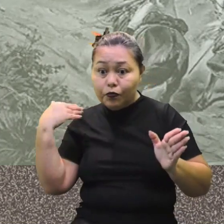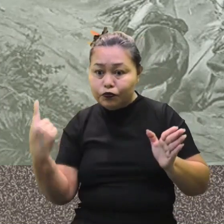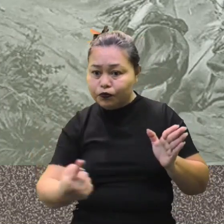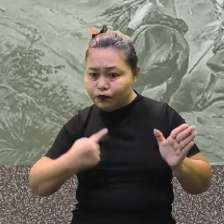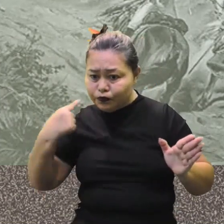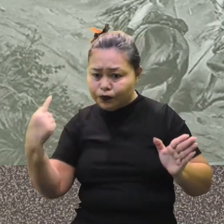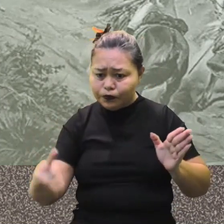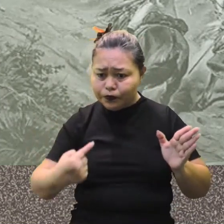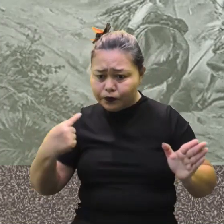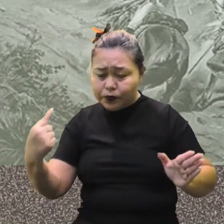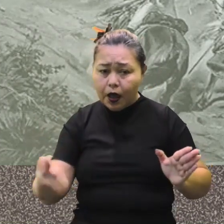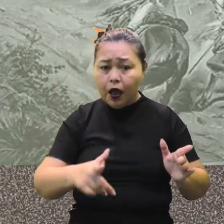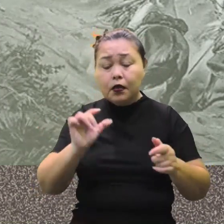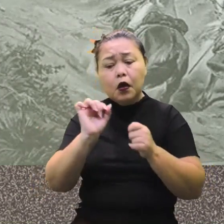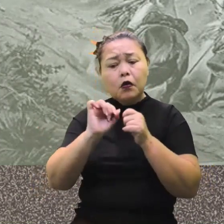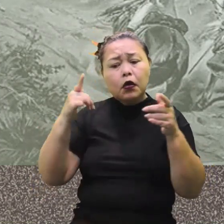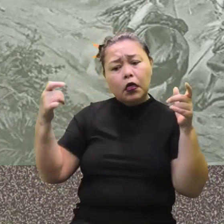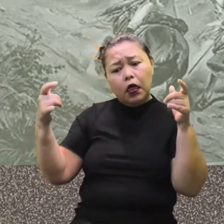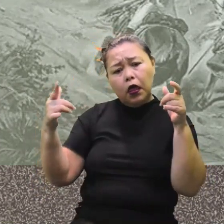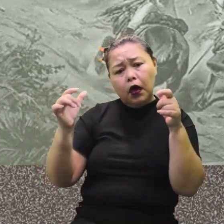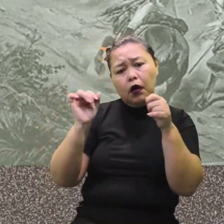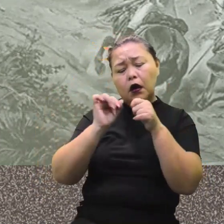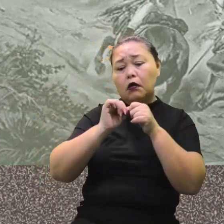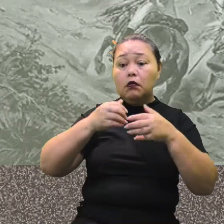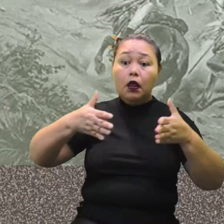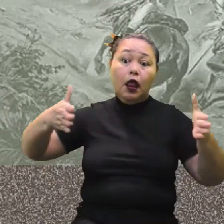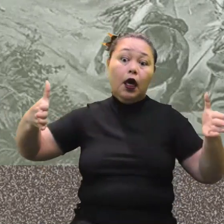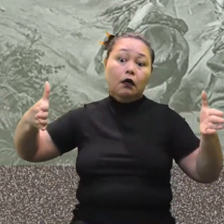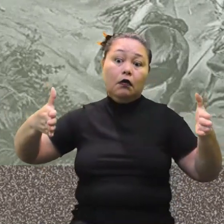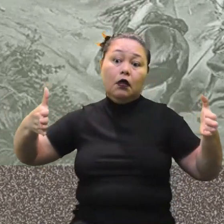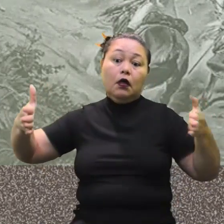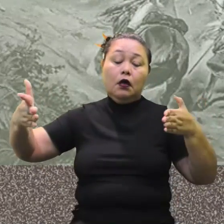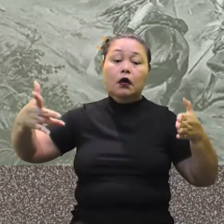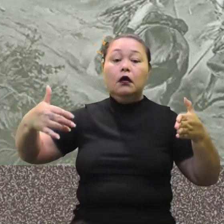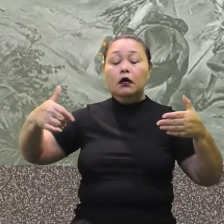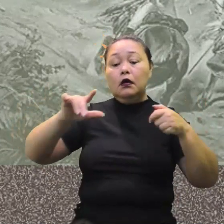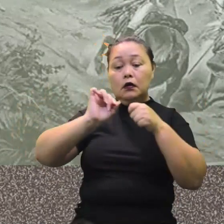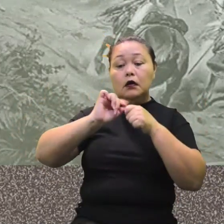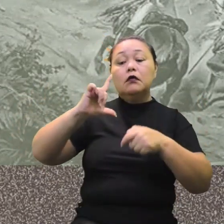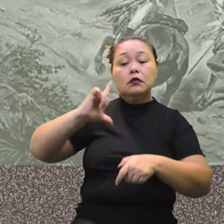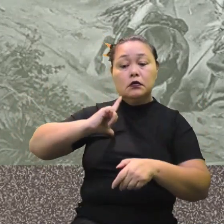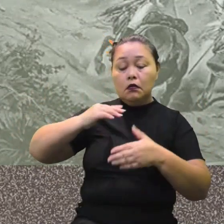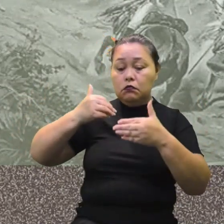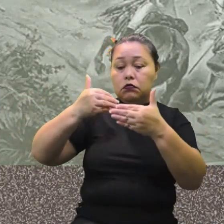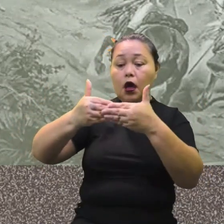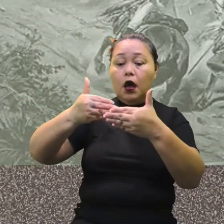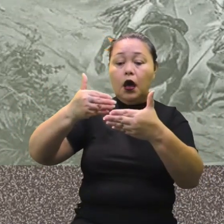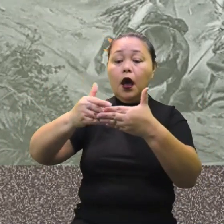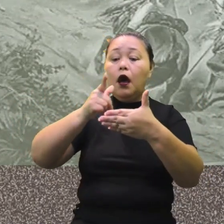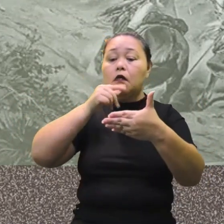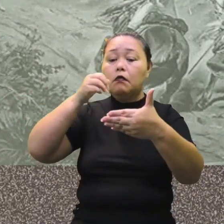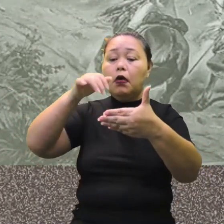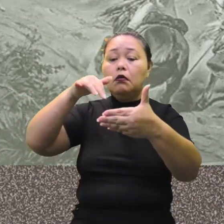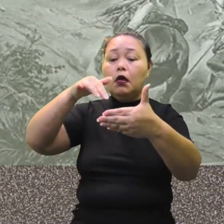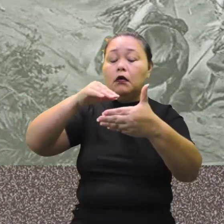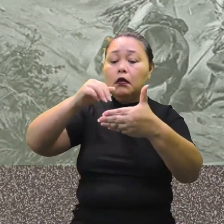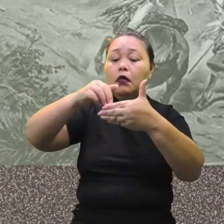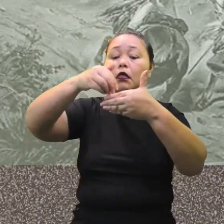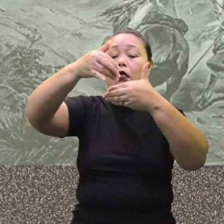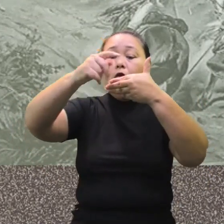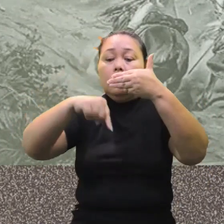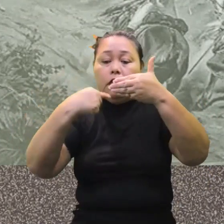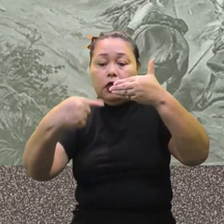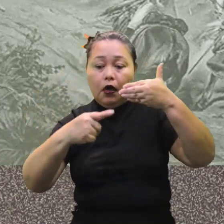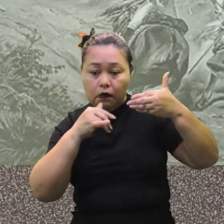um pouco menor de impacto ambiental. Não precisa fazer aquele lago para que haja uma acumulação de água para gerar